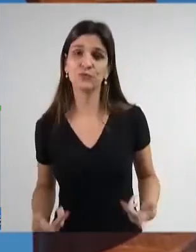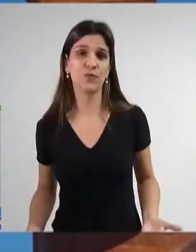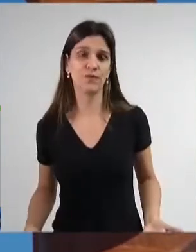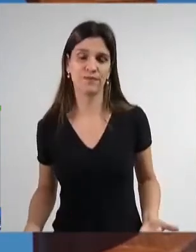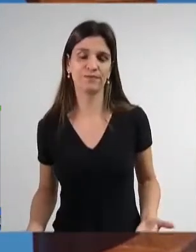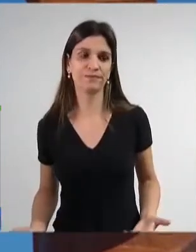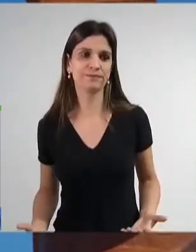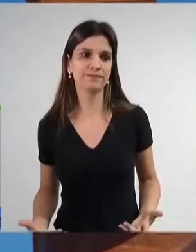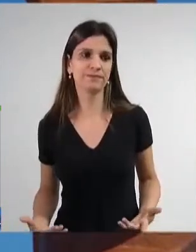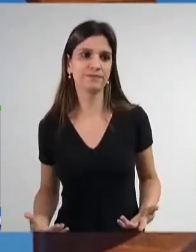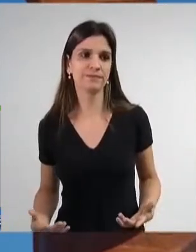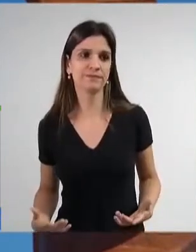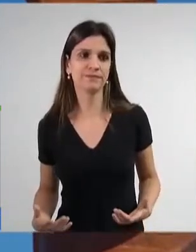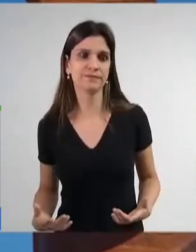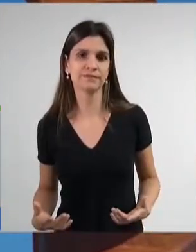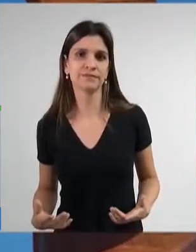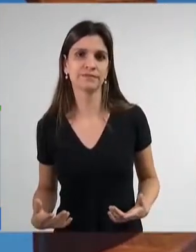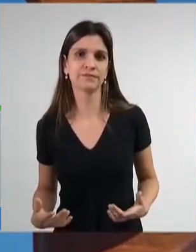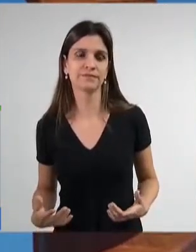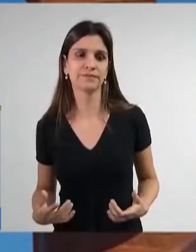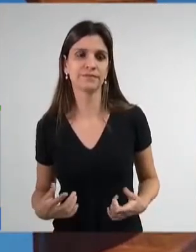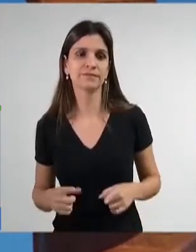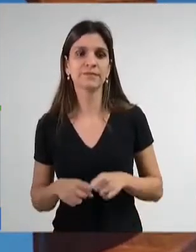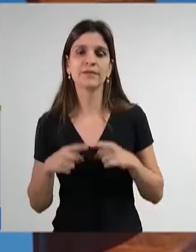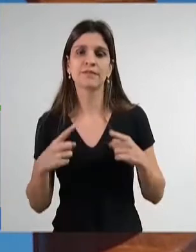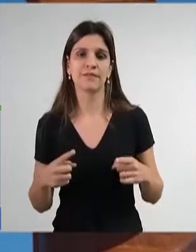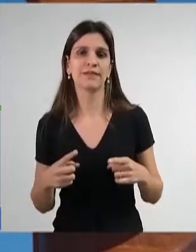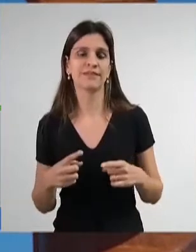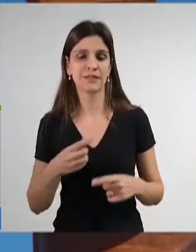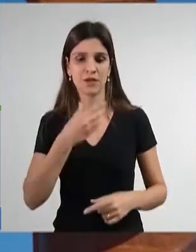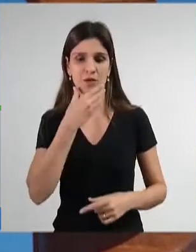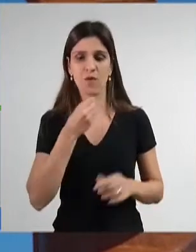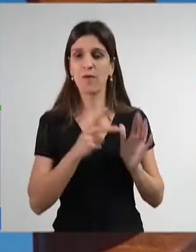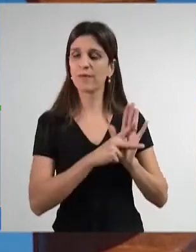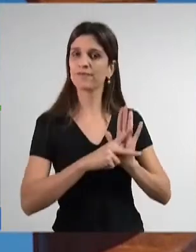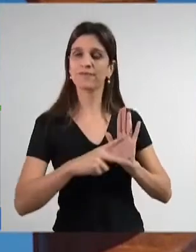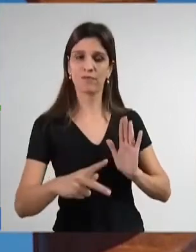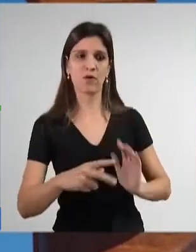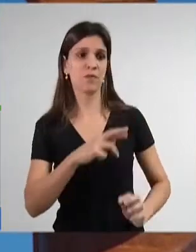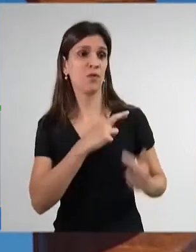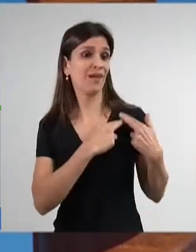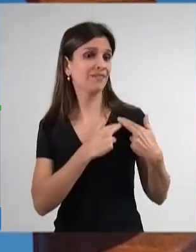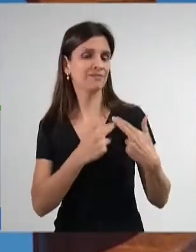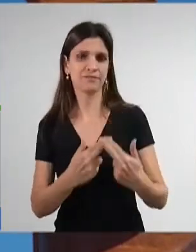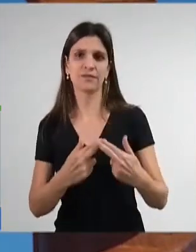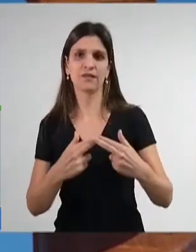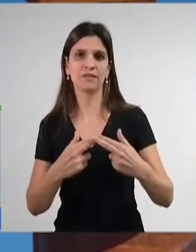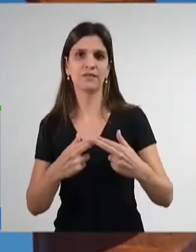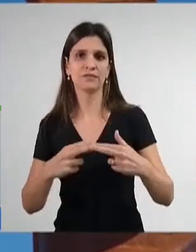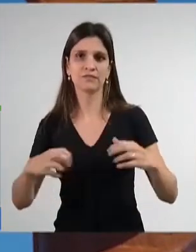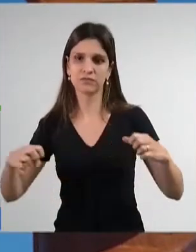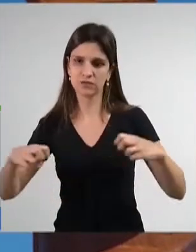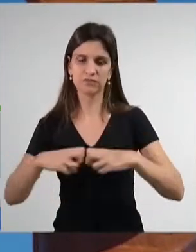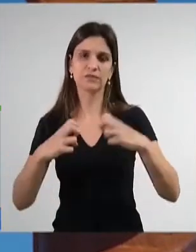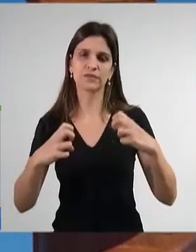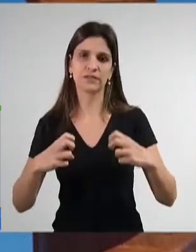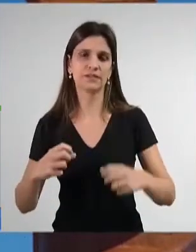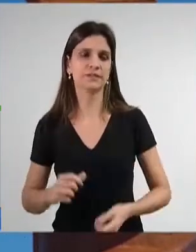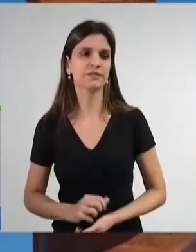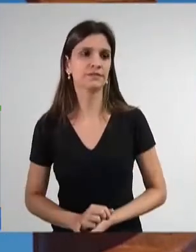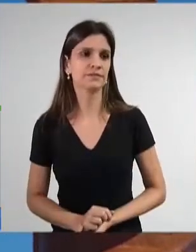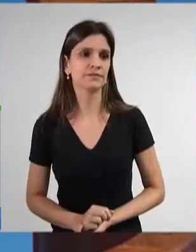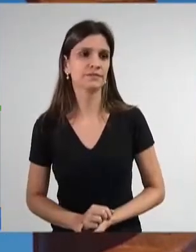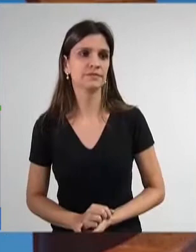causa de um problema mecânico do veículo ou falta de sinalização. Na maioria dos casos,